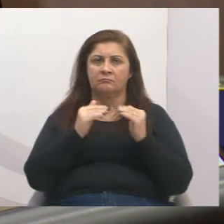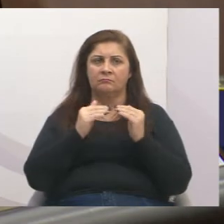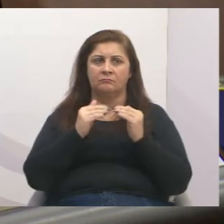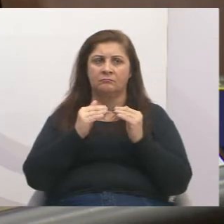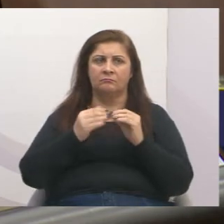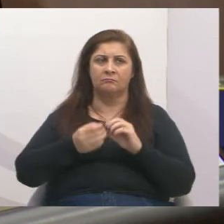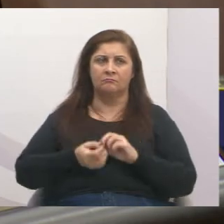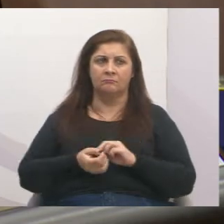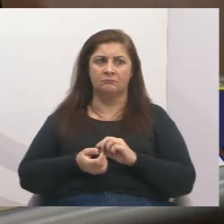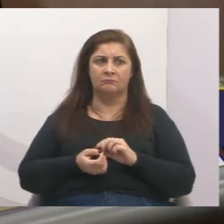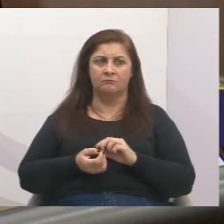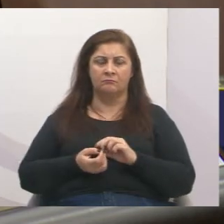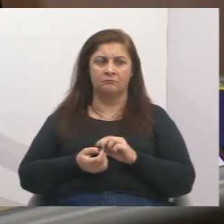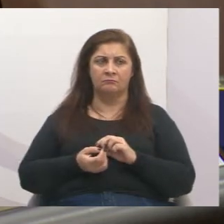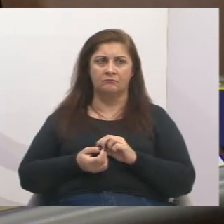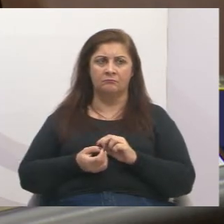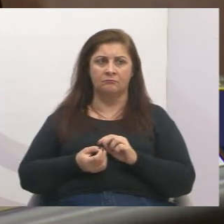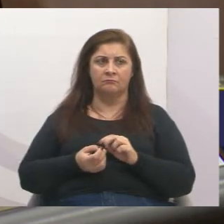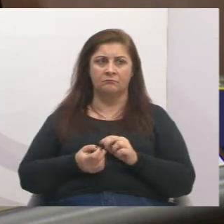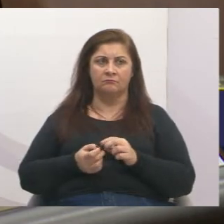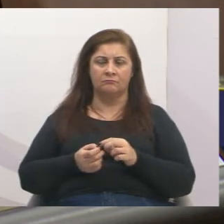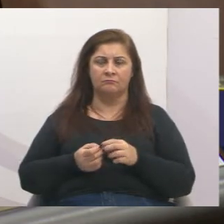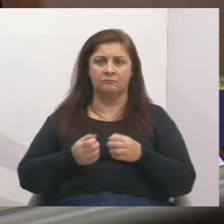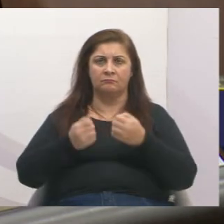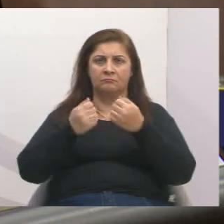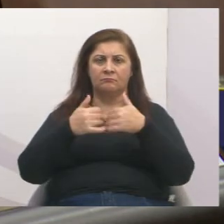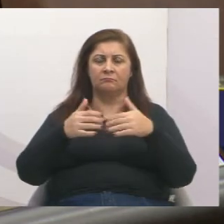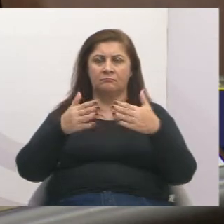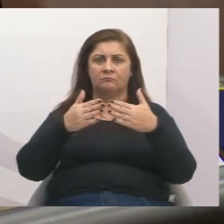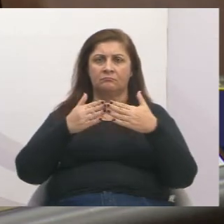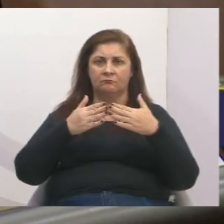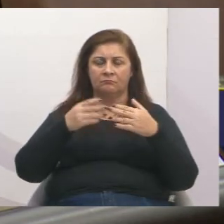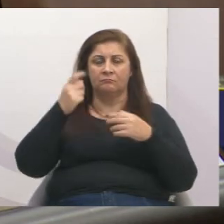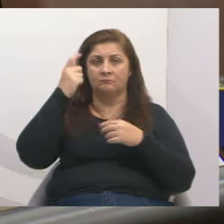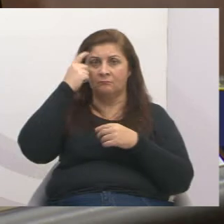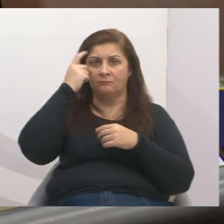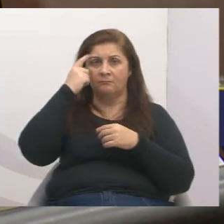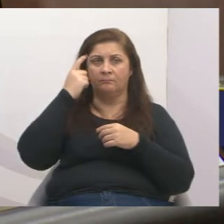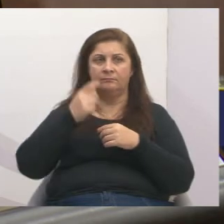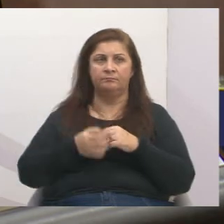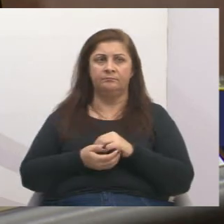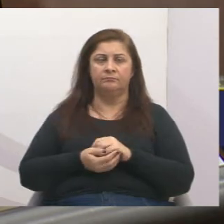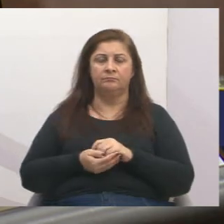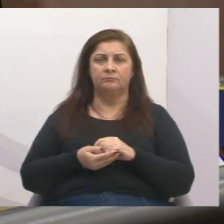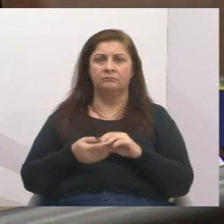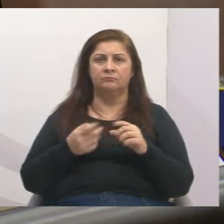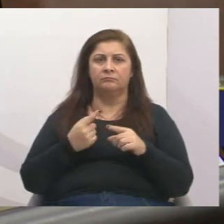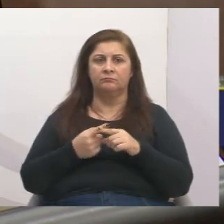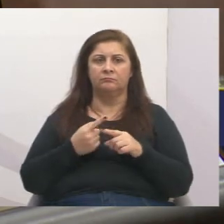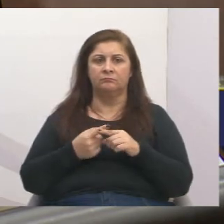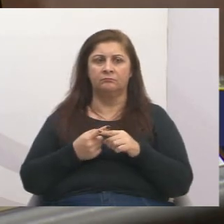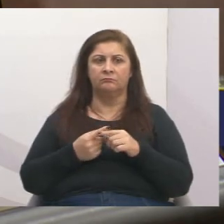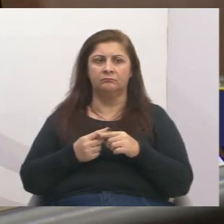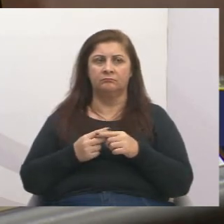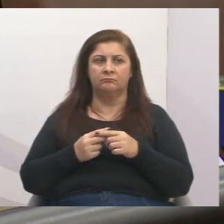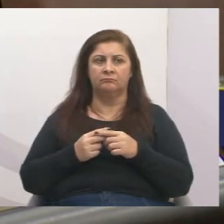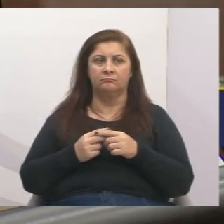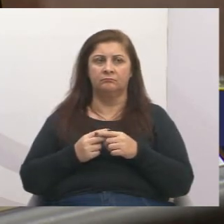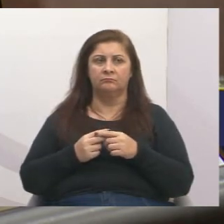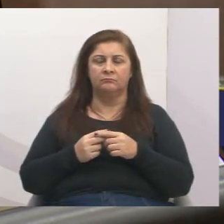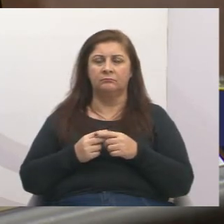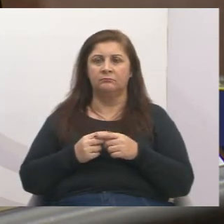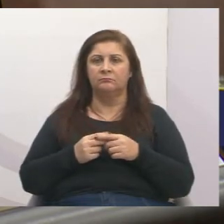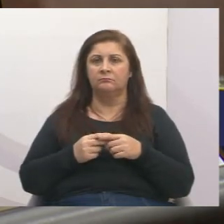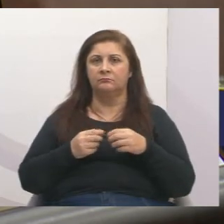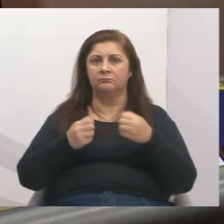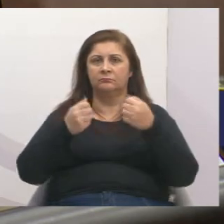favorável. Então eu peço que pesem na consciência de cada pessoa a respeito disso. Por quê? Eu vou fazer uma alusão aqui às